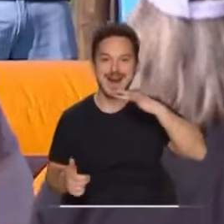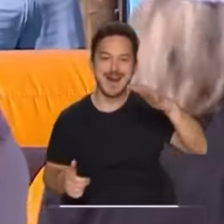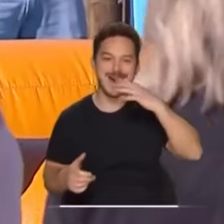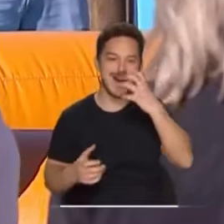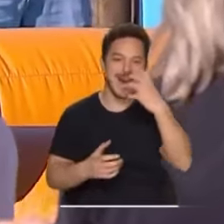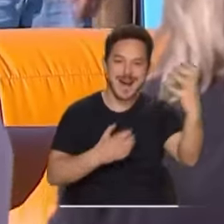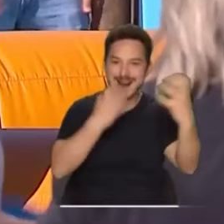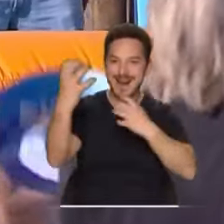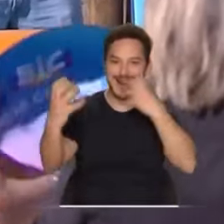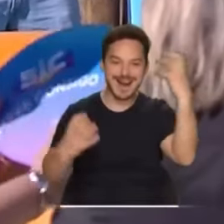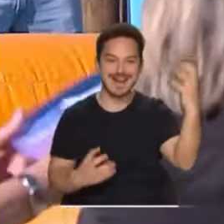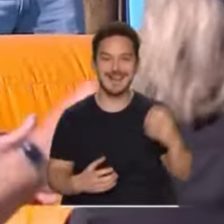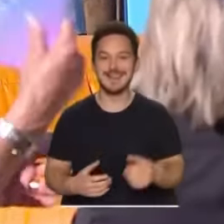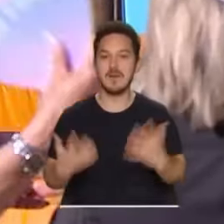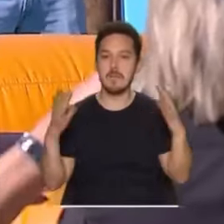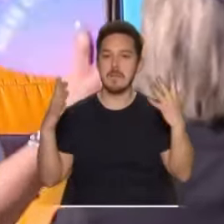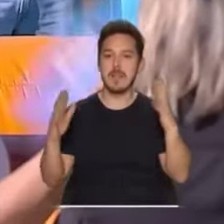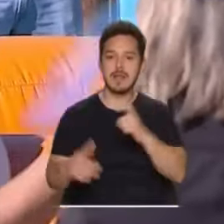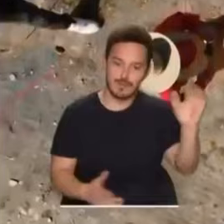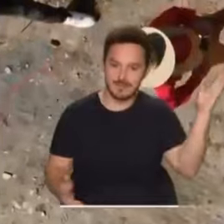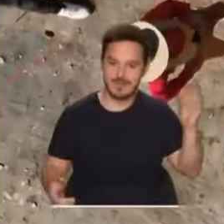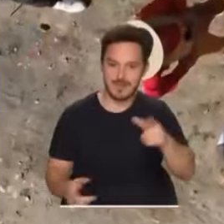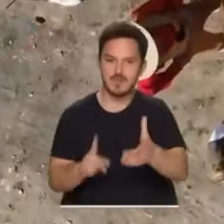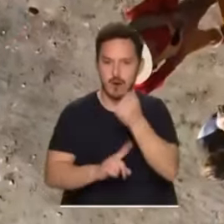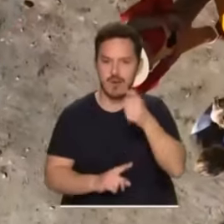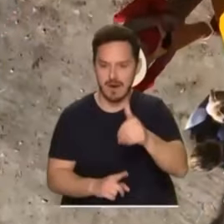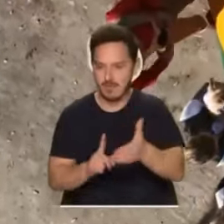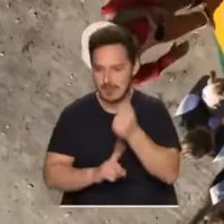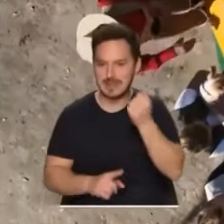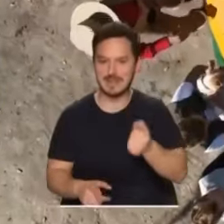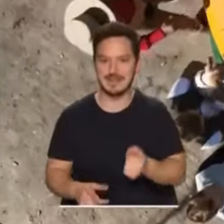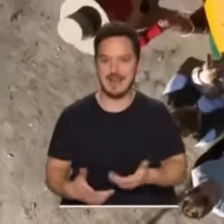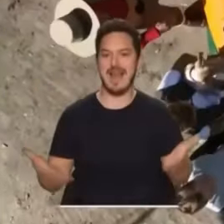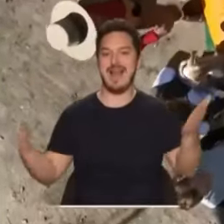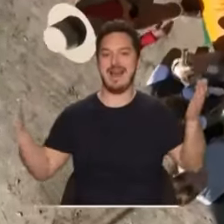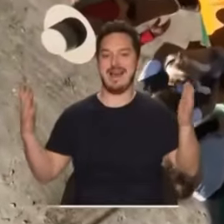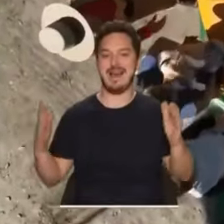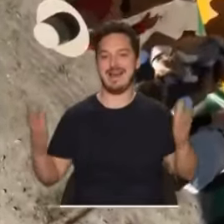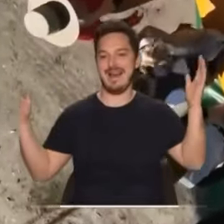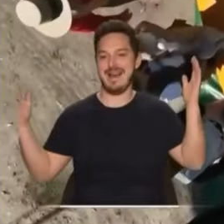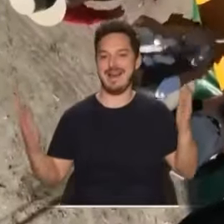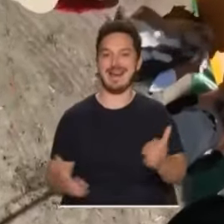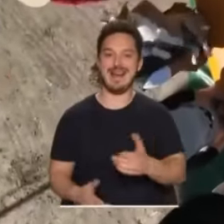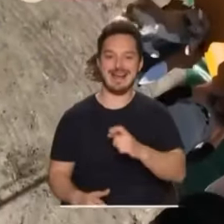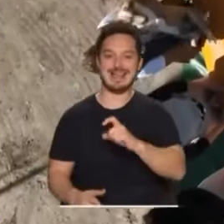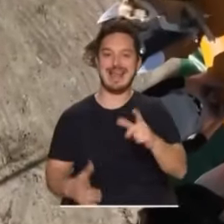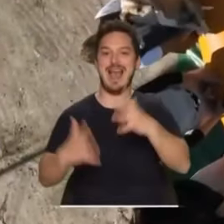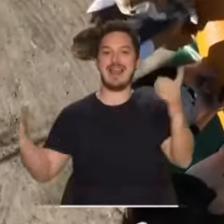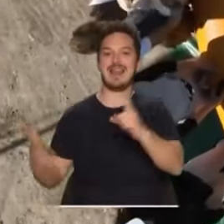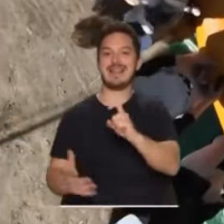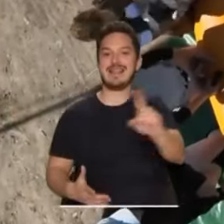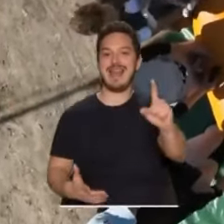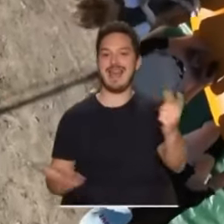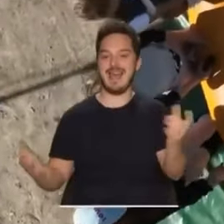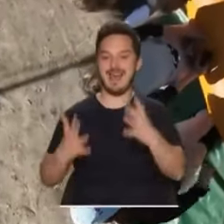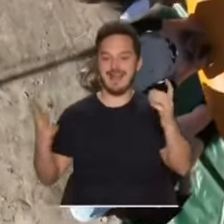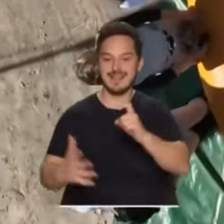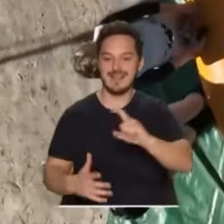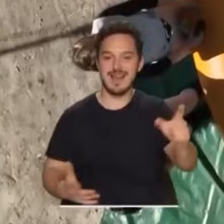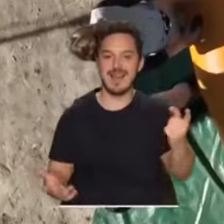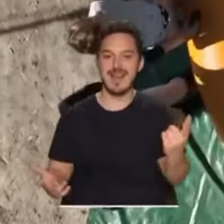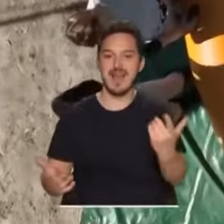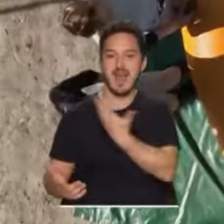vai z figueira e ah z a velha